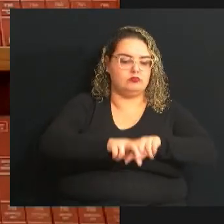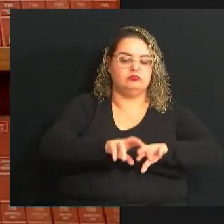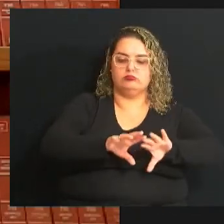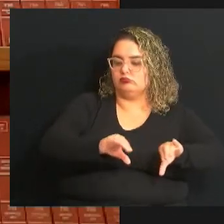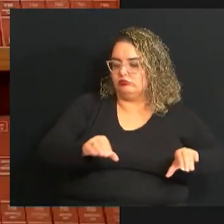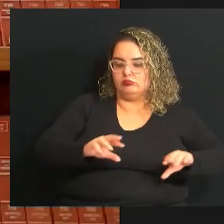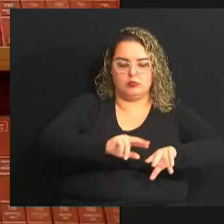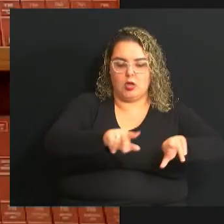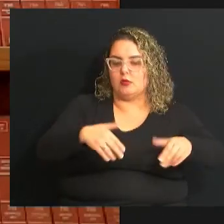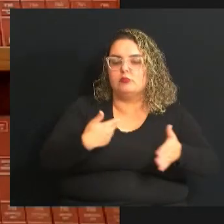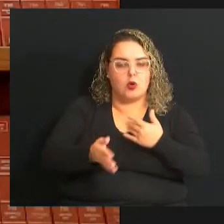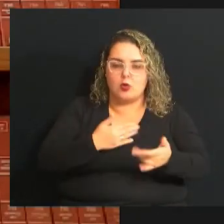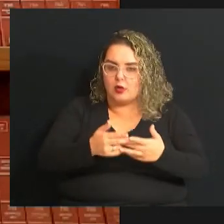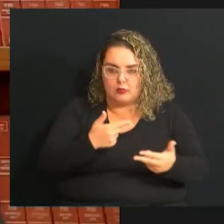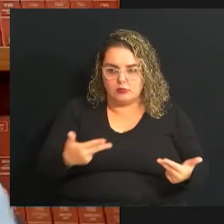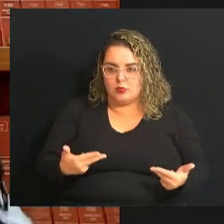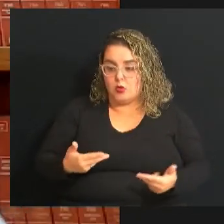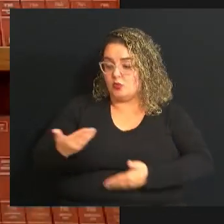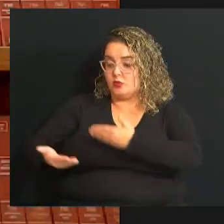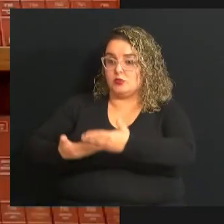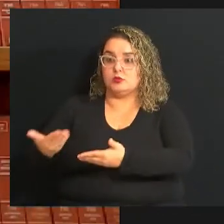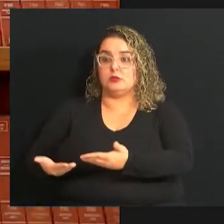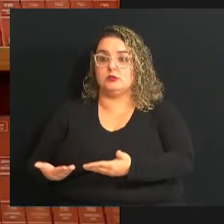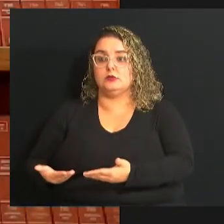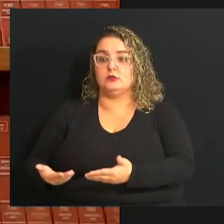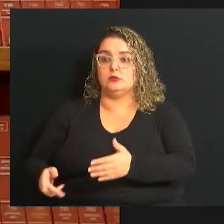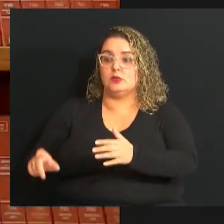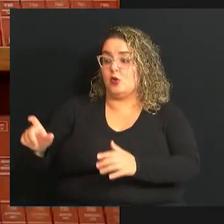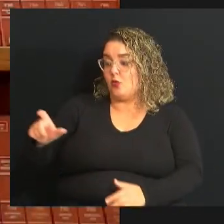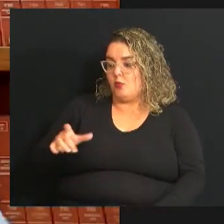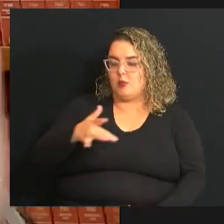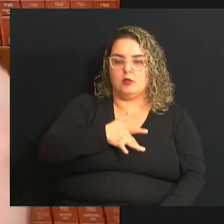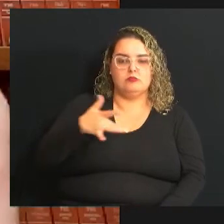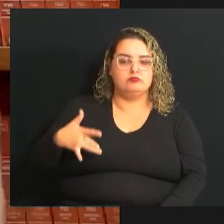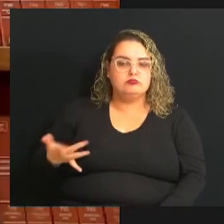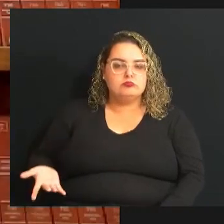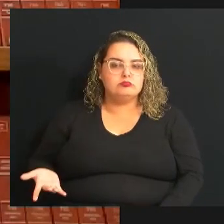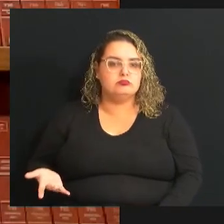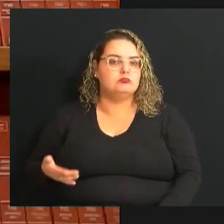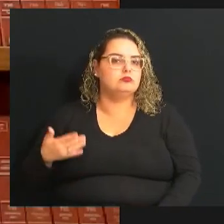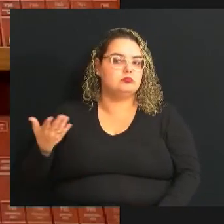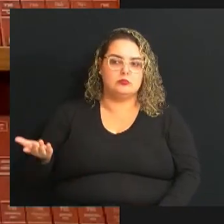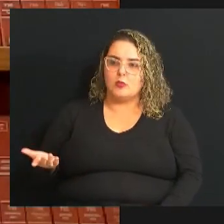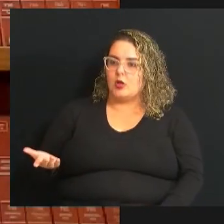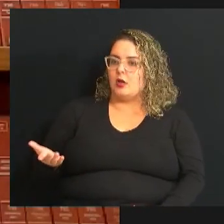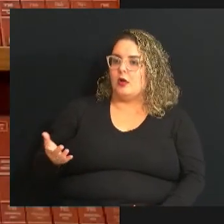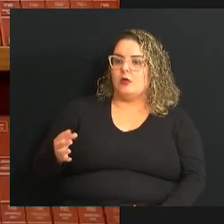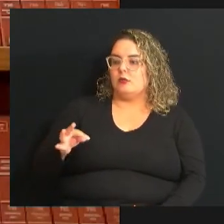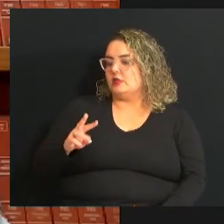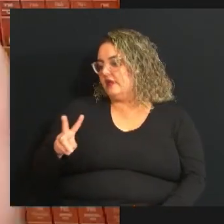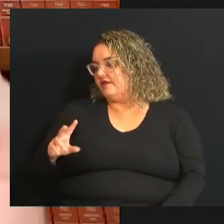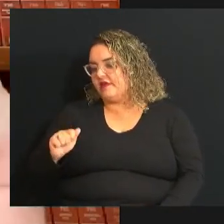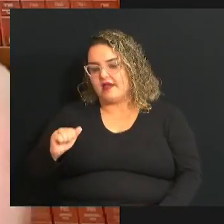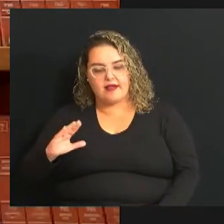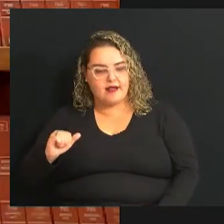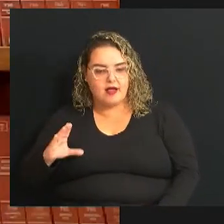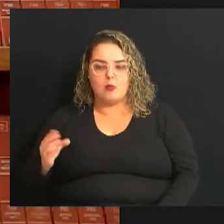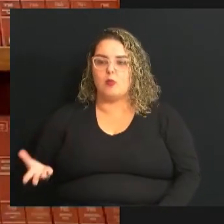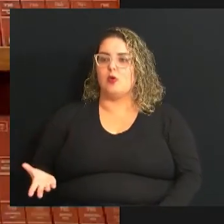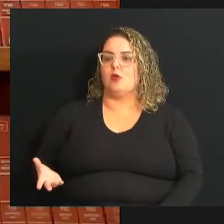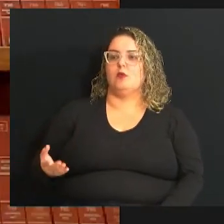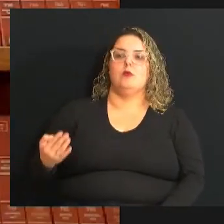alguma sugestão, se quiser ver algo aqui, não só no Câmara Notícia, mas em todos os nossos programas, a sua sugestão é sempre muito